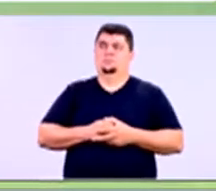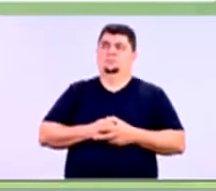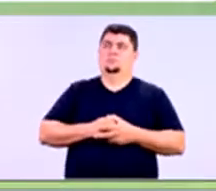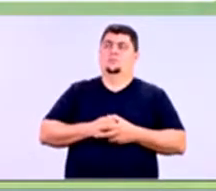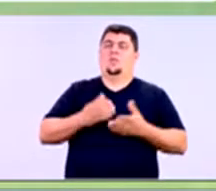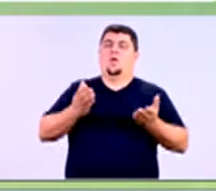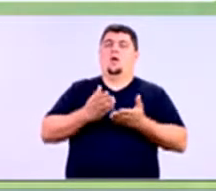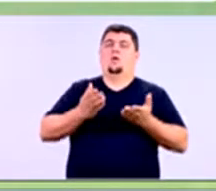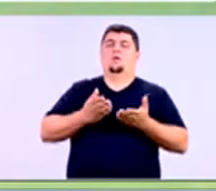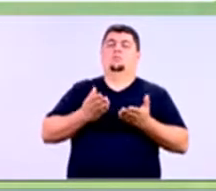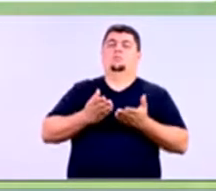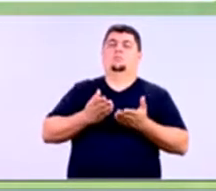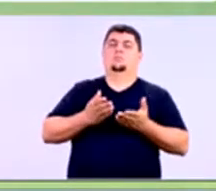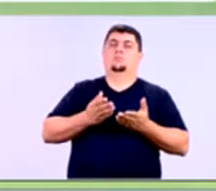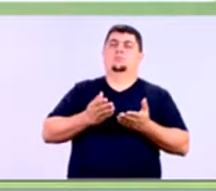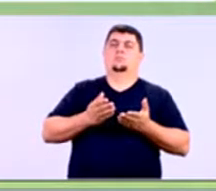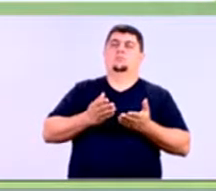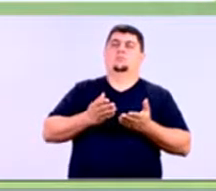Agora,